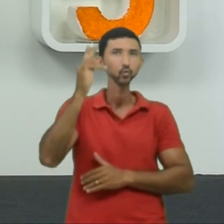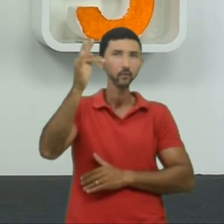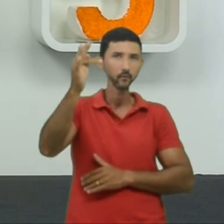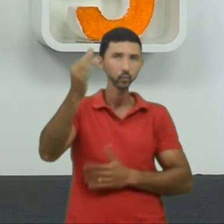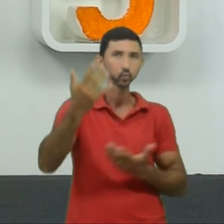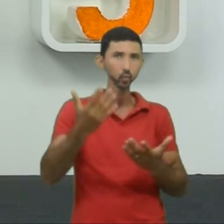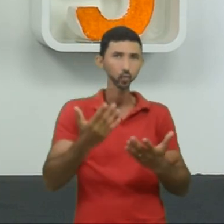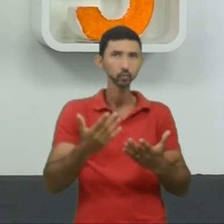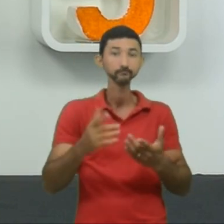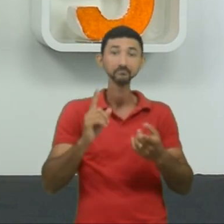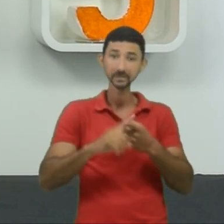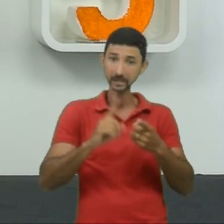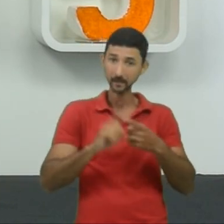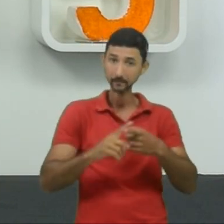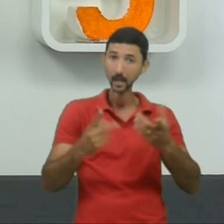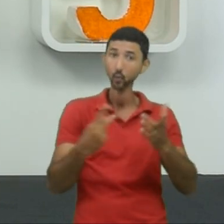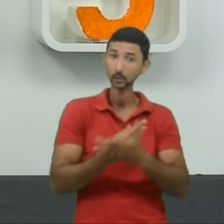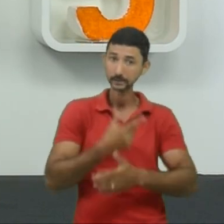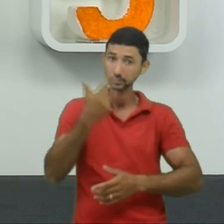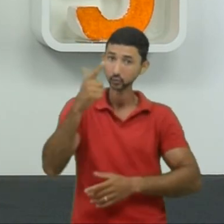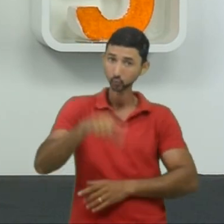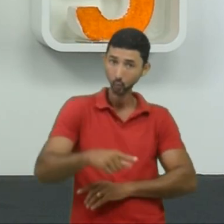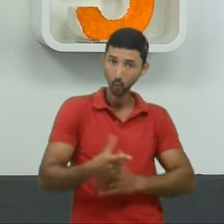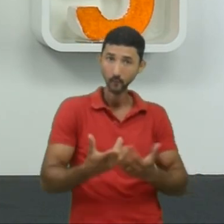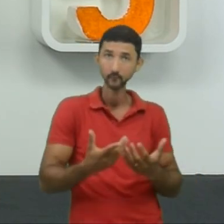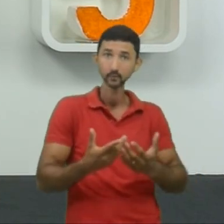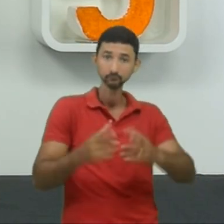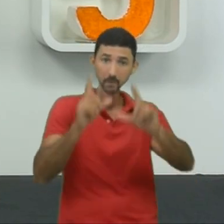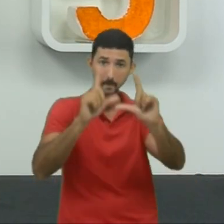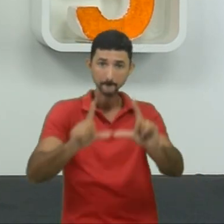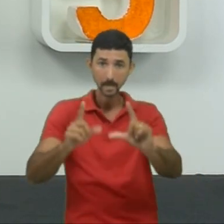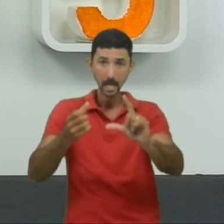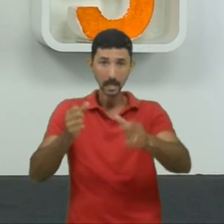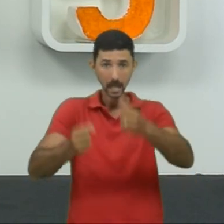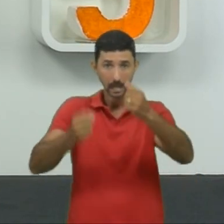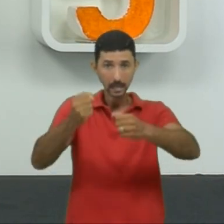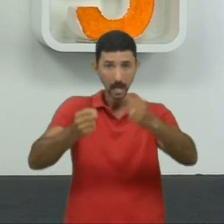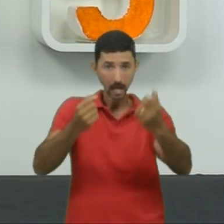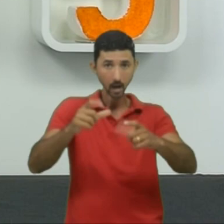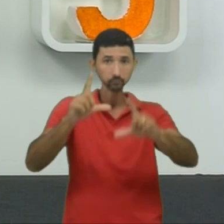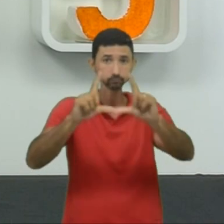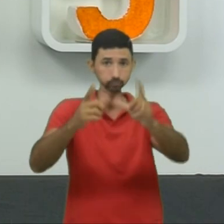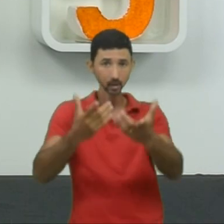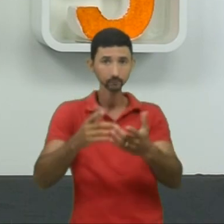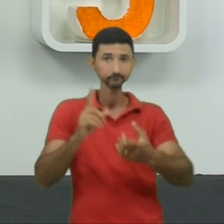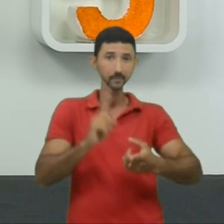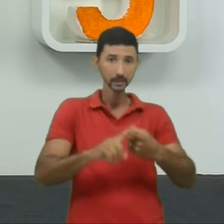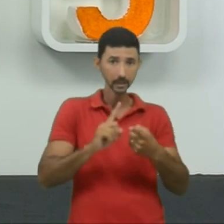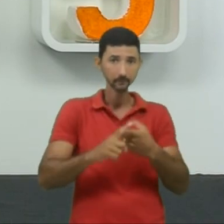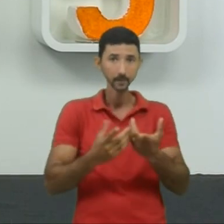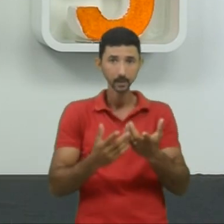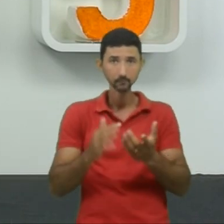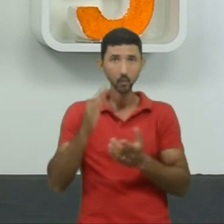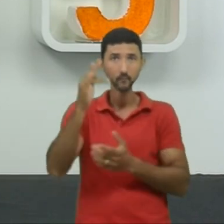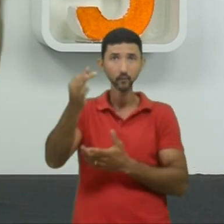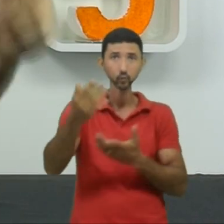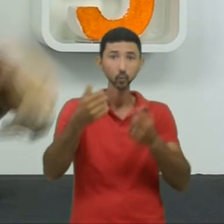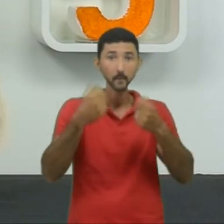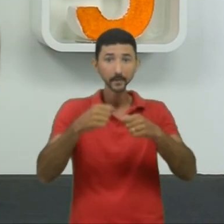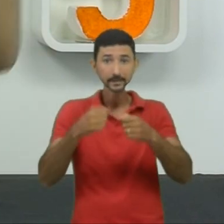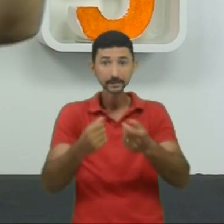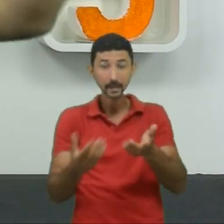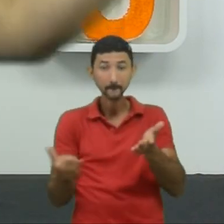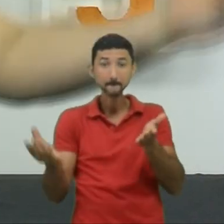muito distante, pode acontecer novamente com as placas de carro. Pode ser que futuramente a gente precise